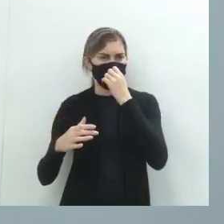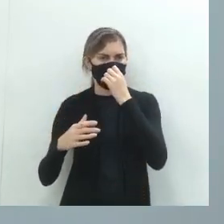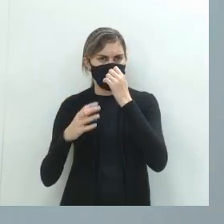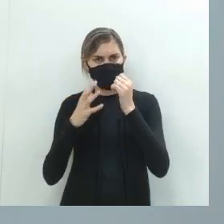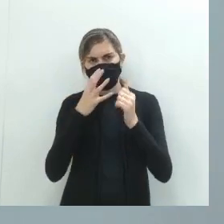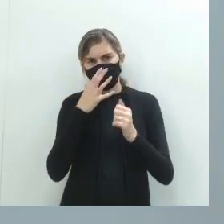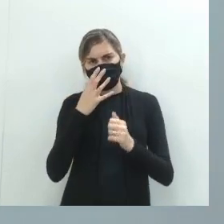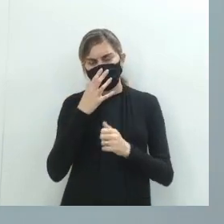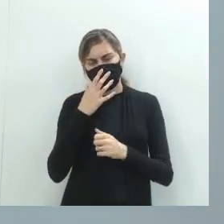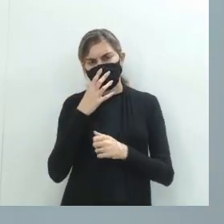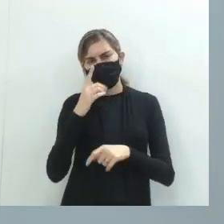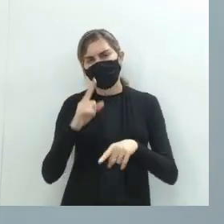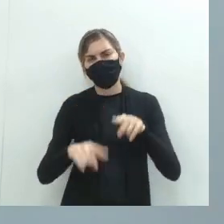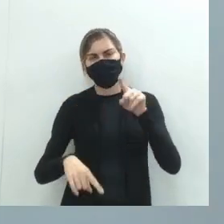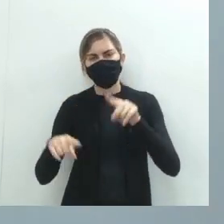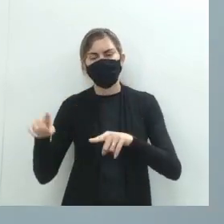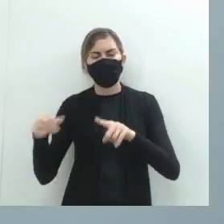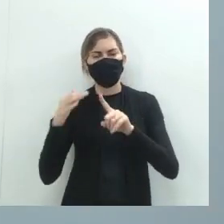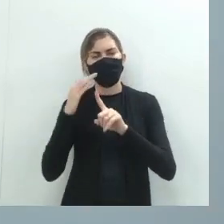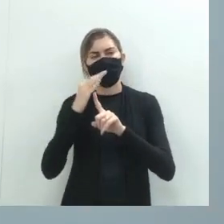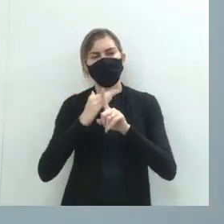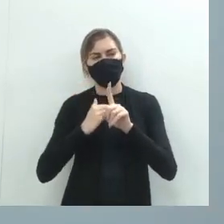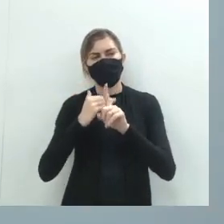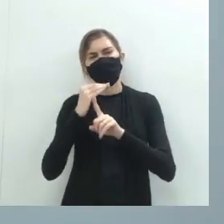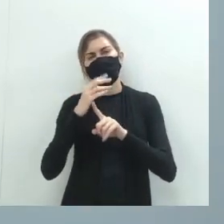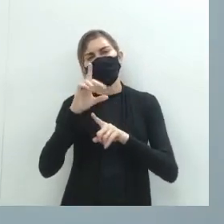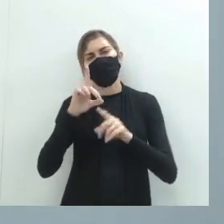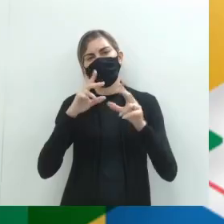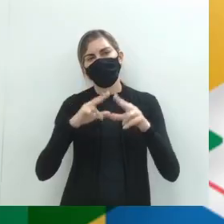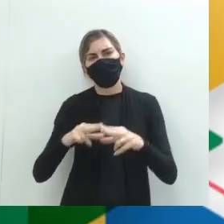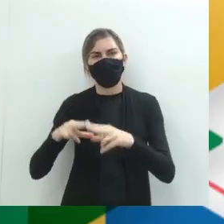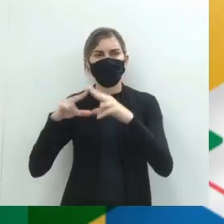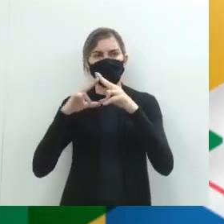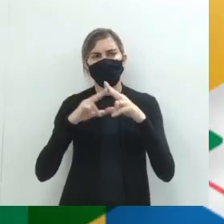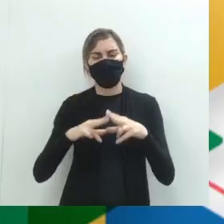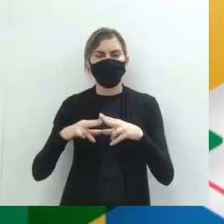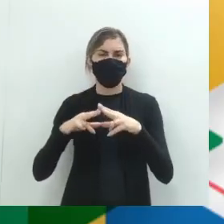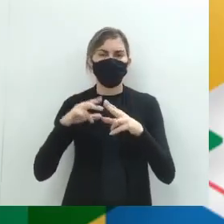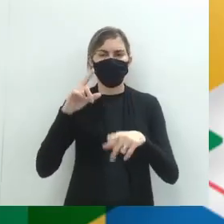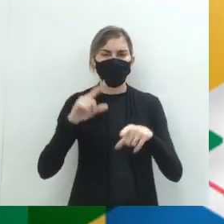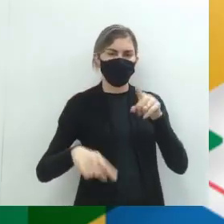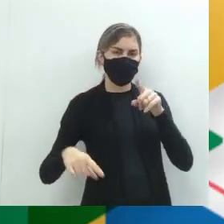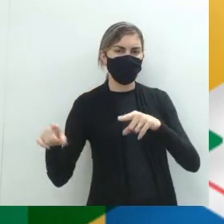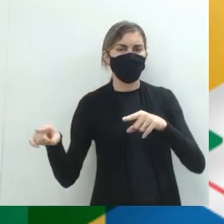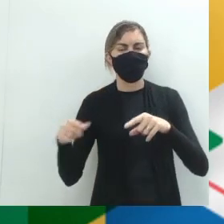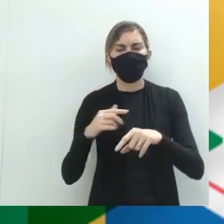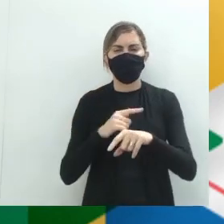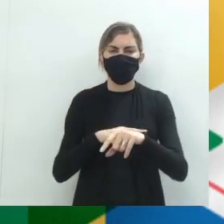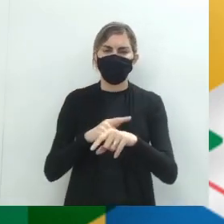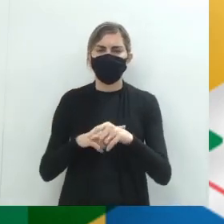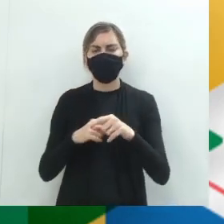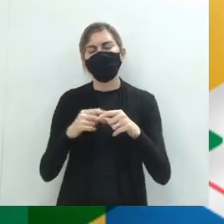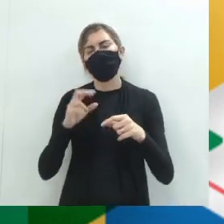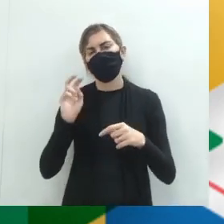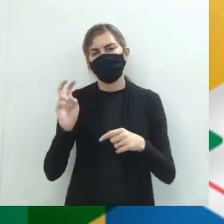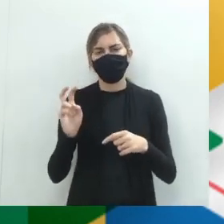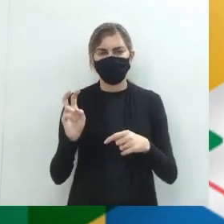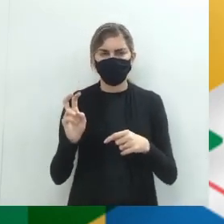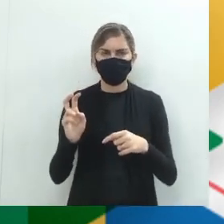é variação da temperatura, que é delta. A variação de temperatura está para